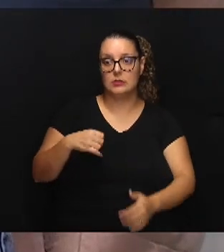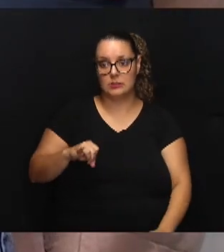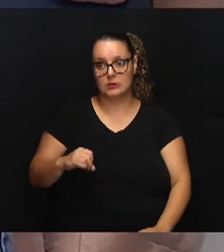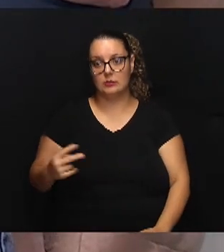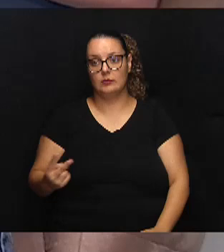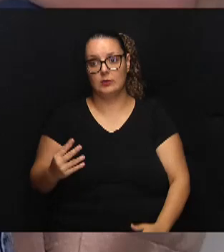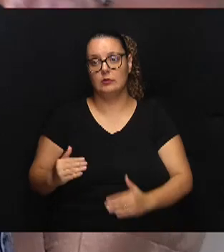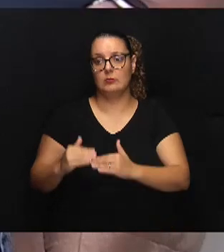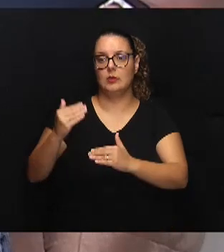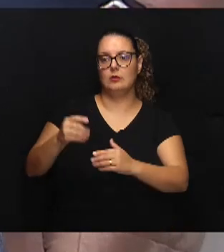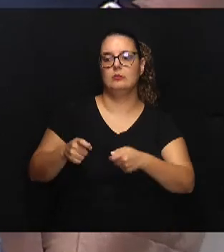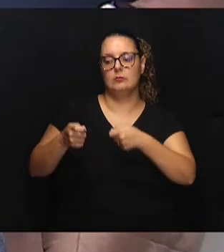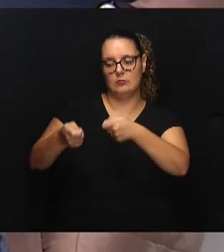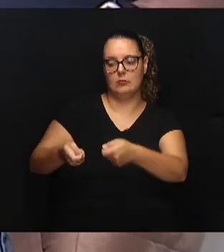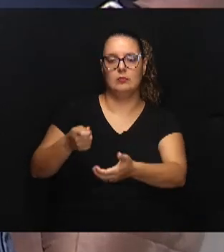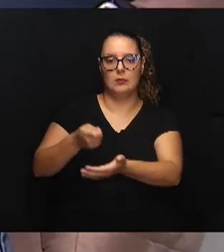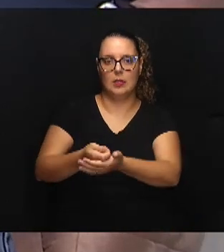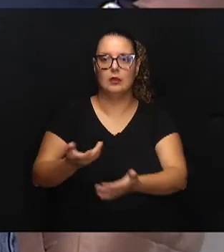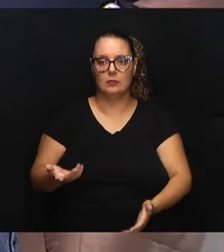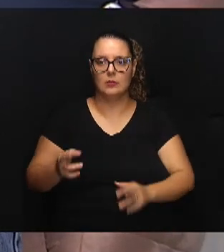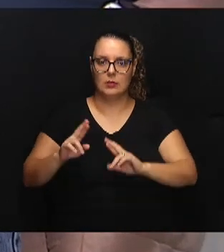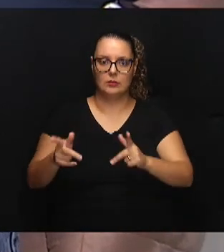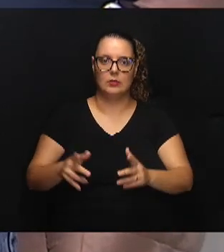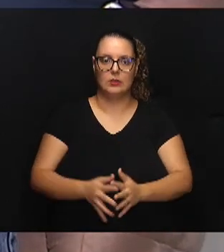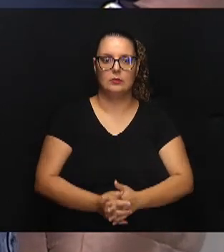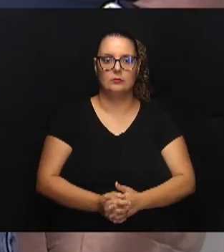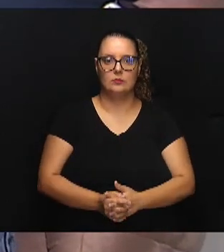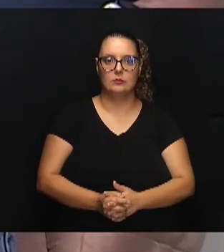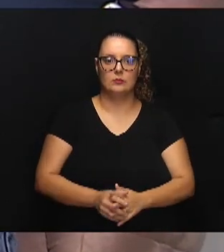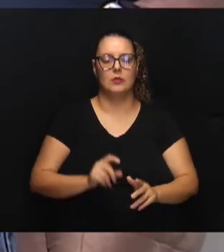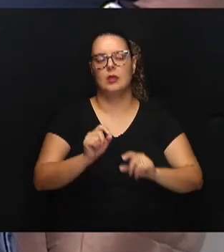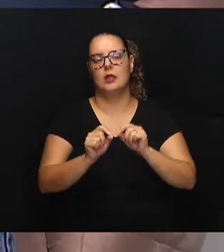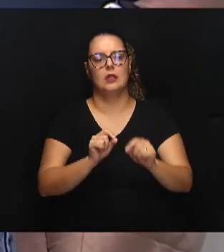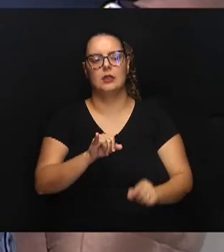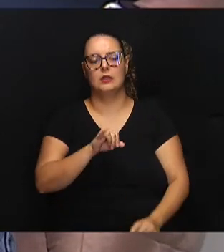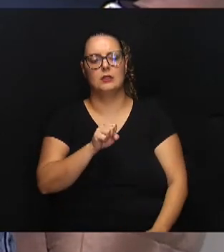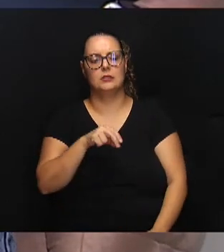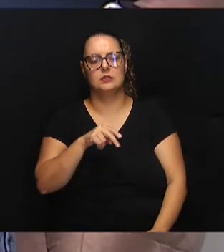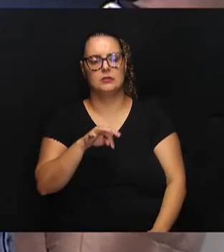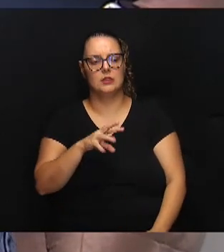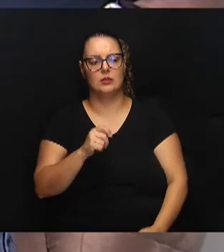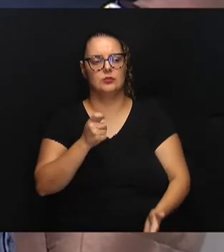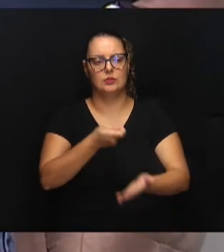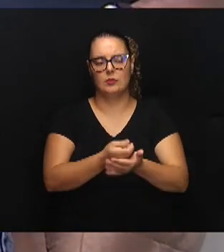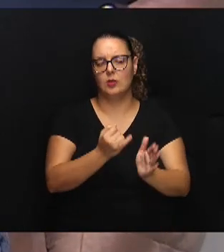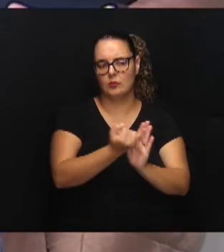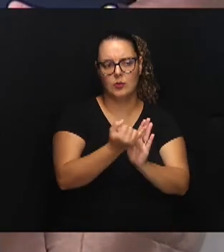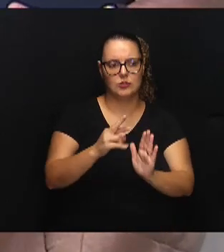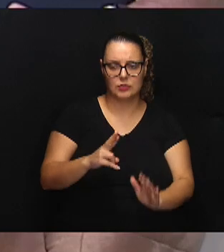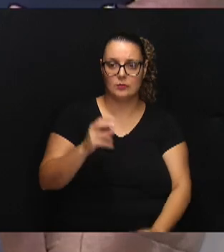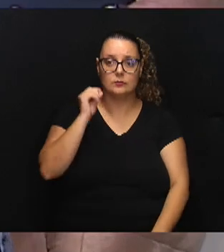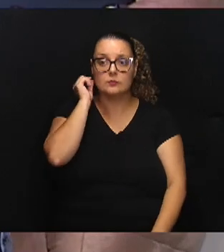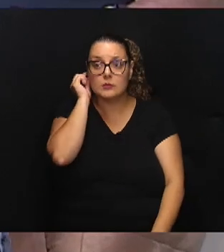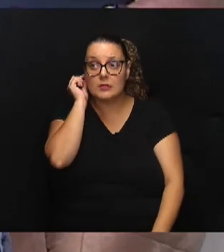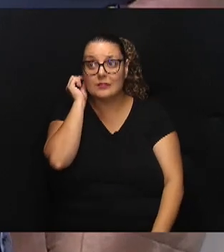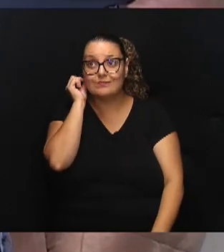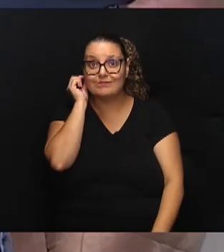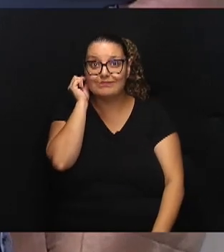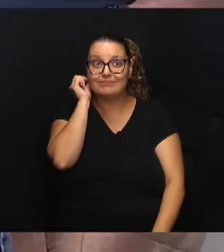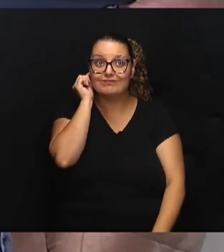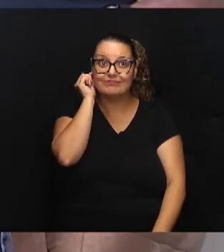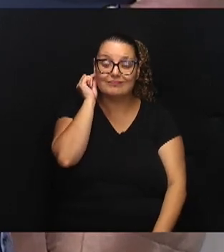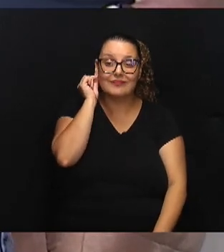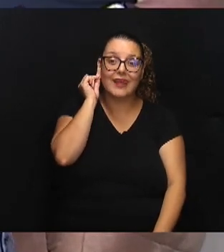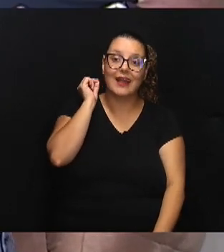maior, precisa fazer o pagamento da diferença. E quem que está isento de pagar o imposto de renda? Na verdade, a isenção